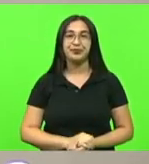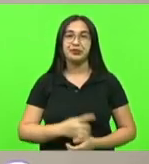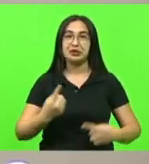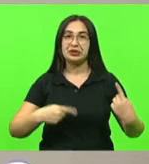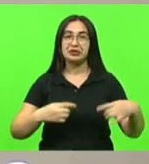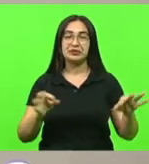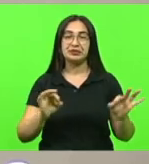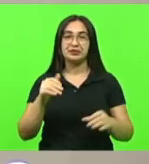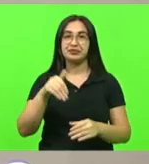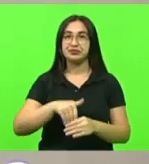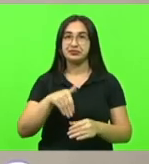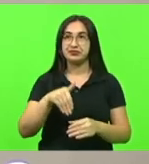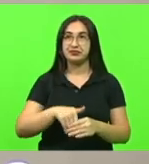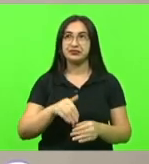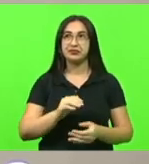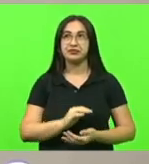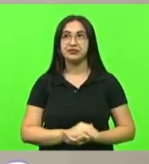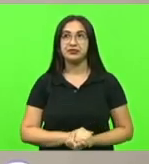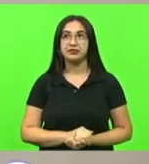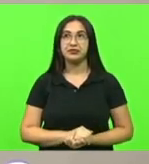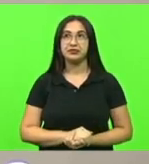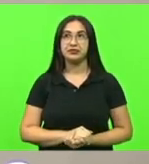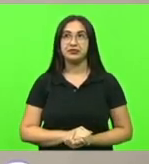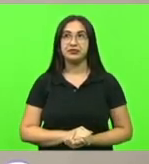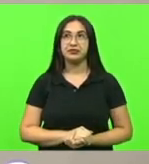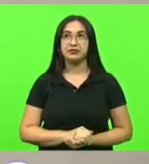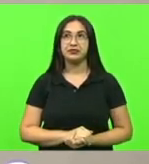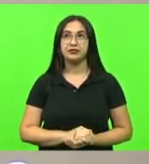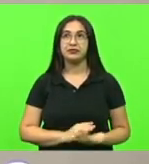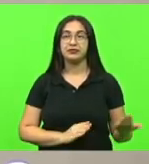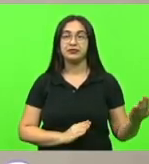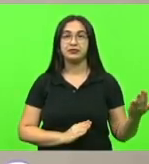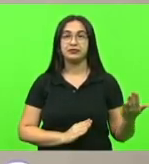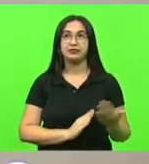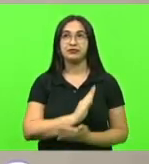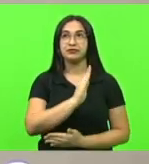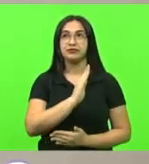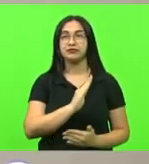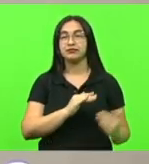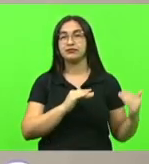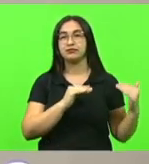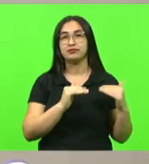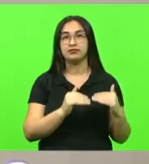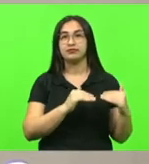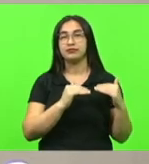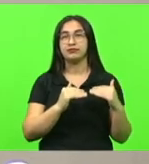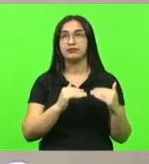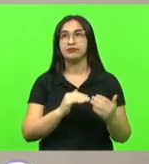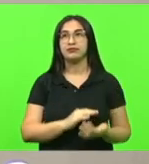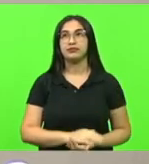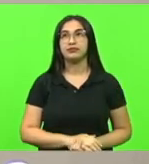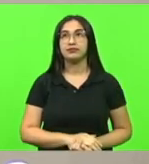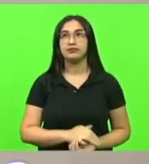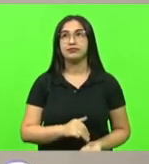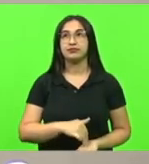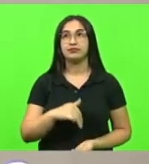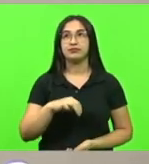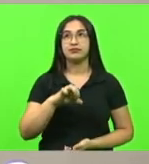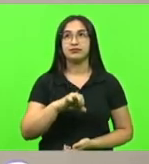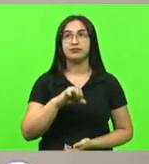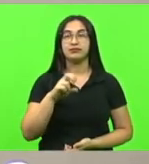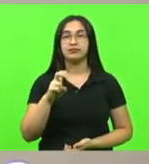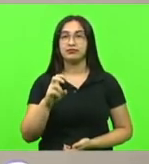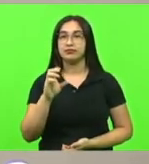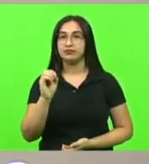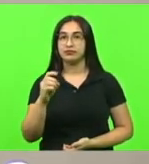quem queira discutir, em votação. Deputados que aprovam permaneçam como se encontram. Aprovado por unanimidade. Moção 950,